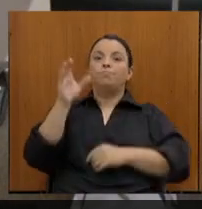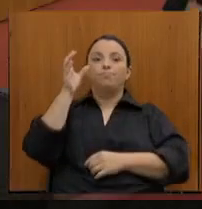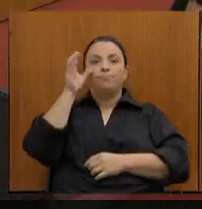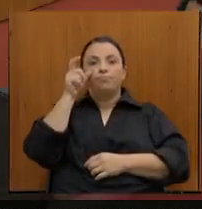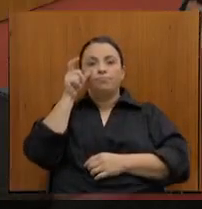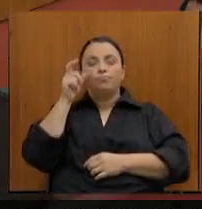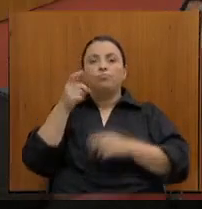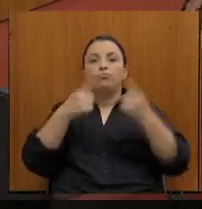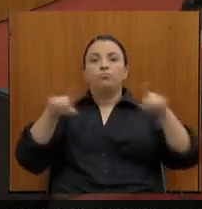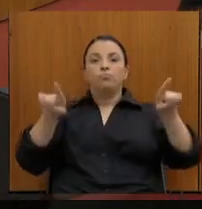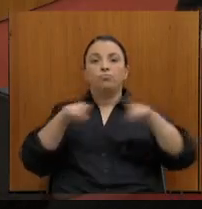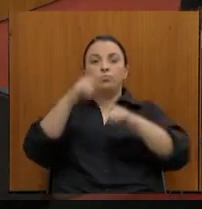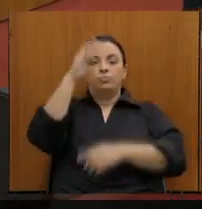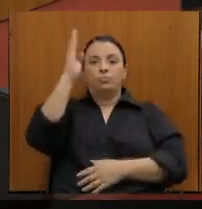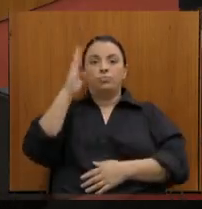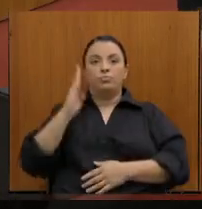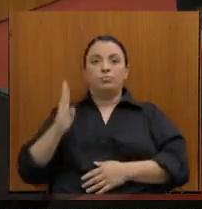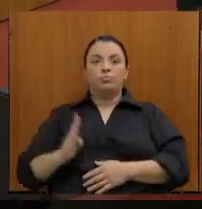Brasileiro